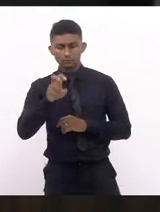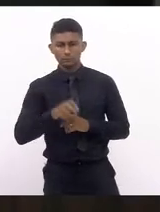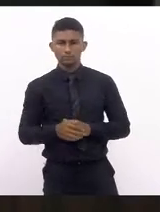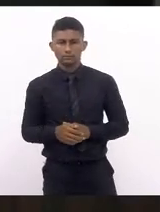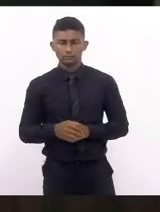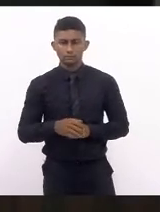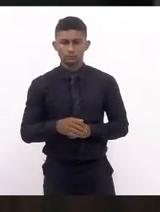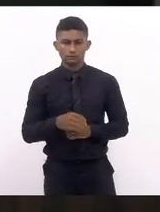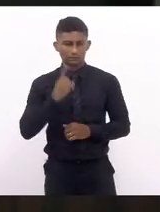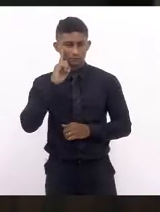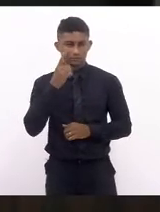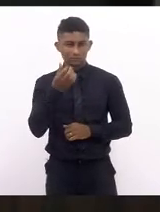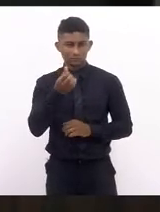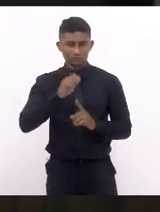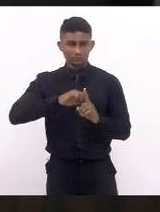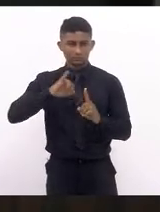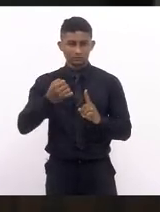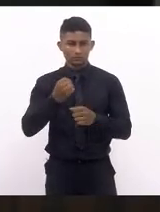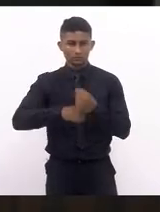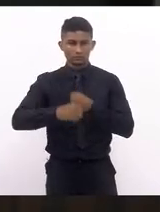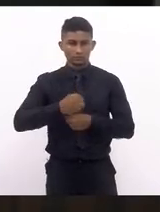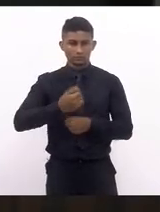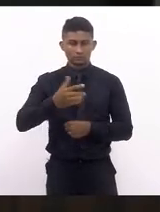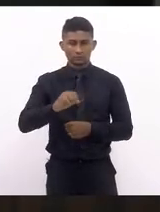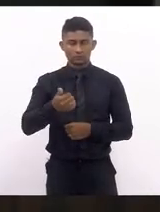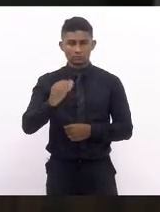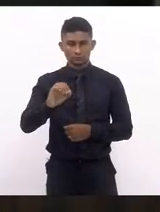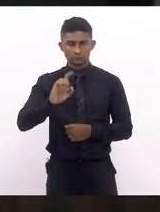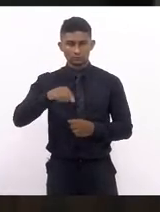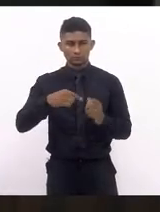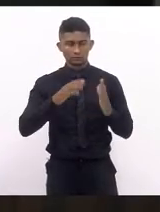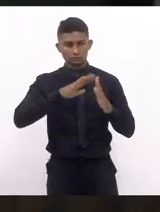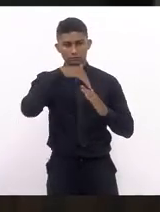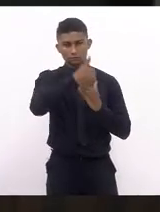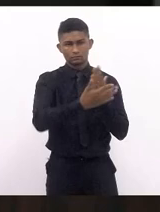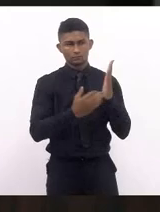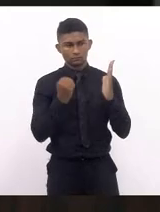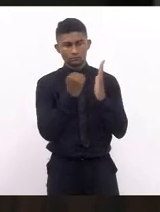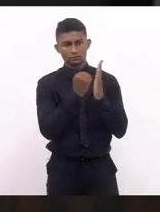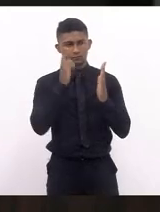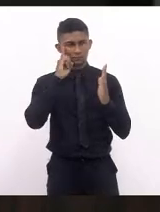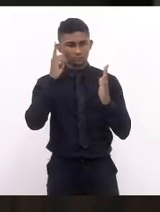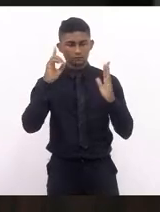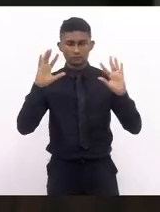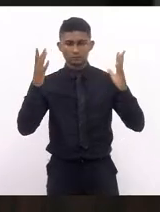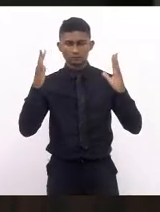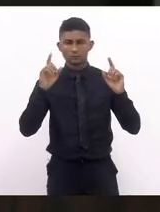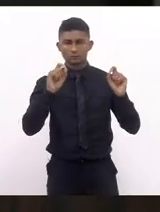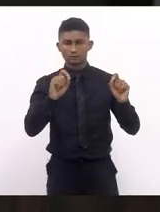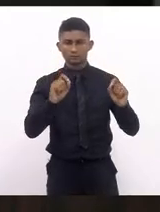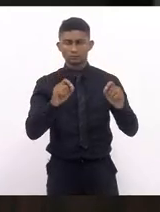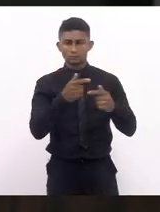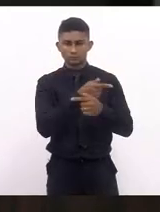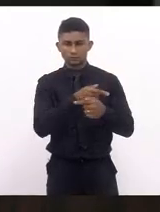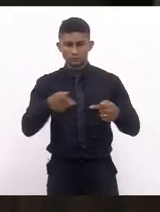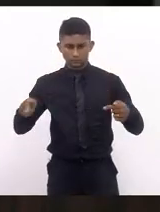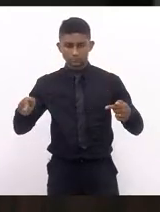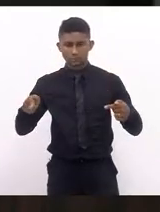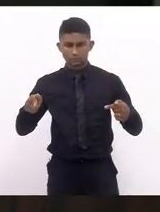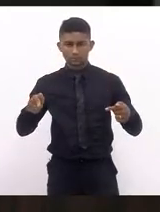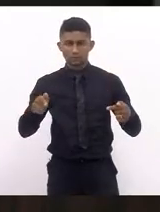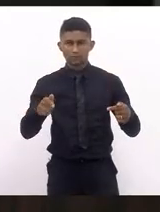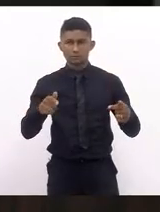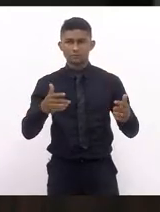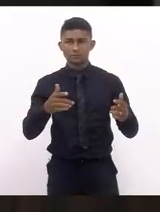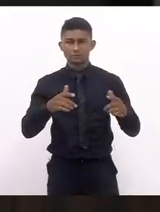16 Janeiro w10 para incluir no calendário oficial de datas comemorativas semana Estadual do Astro turismo no âmbito do